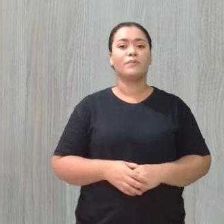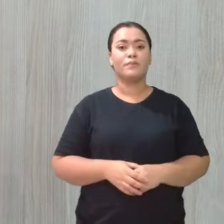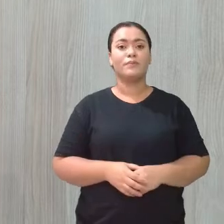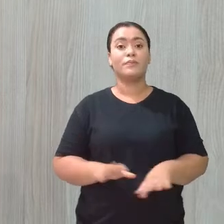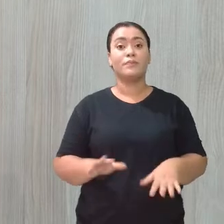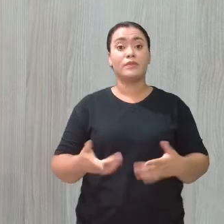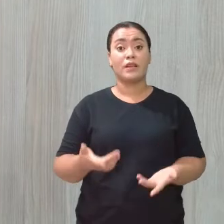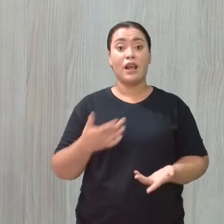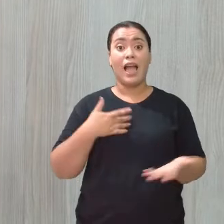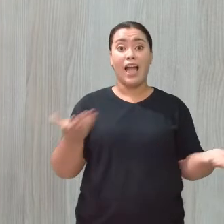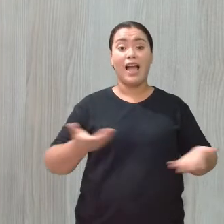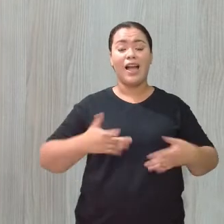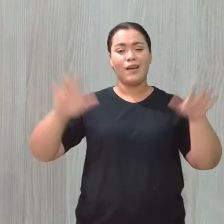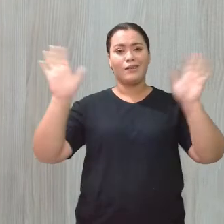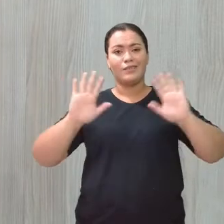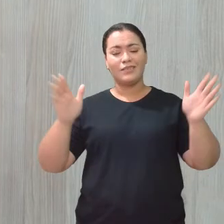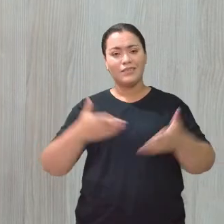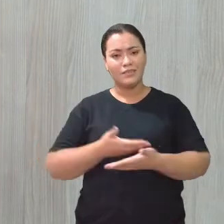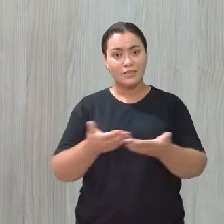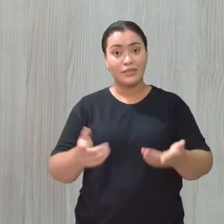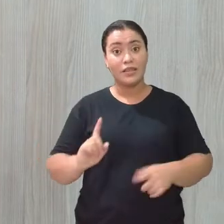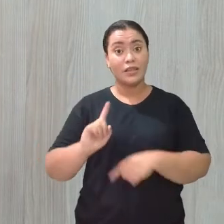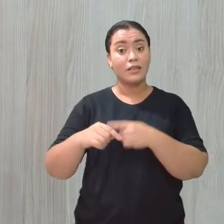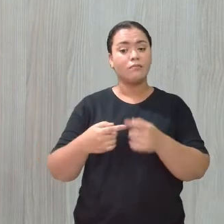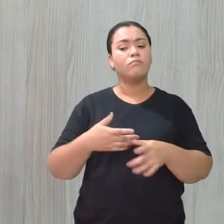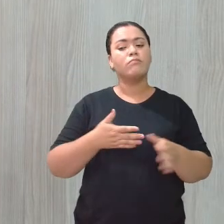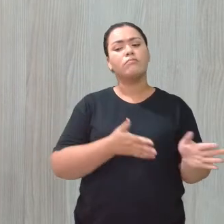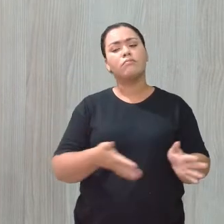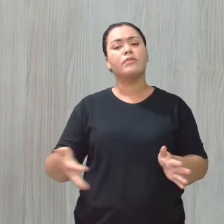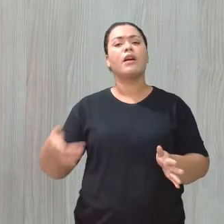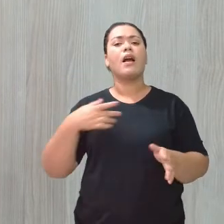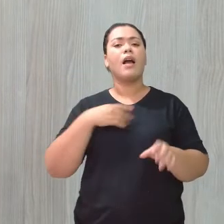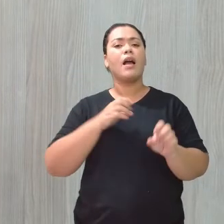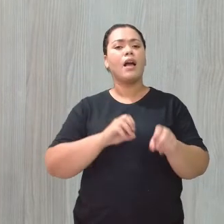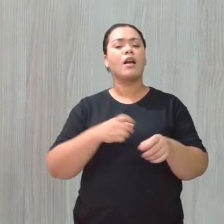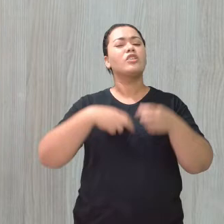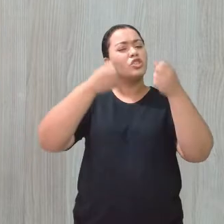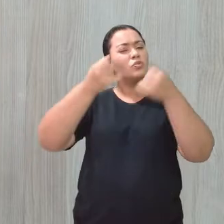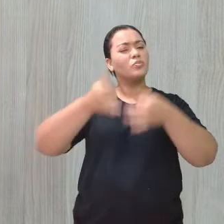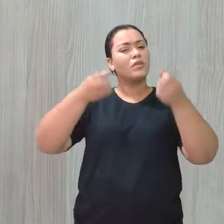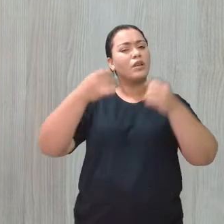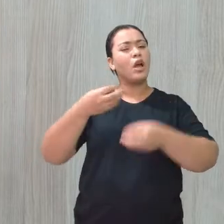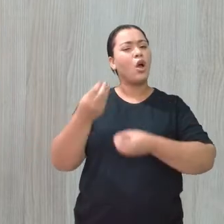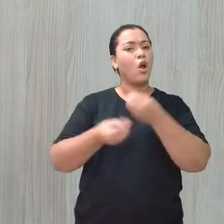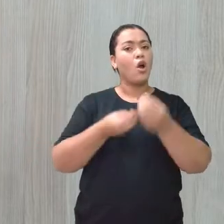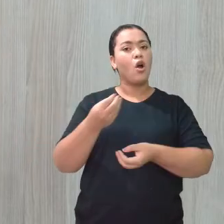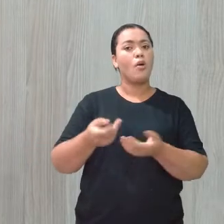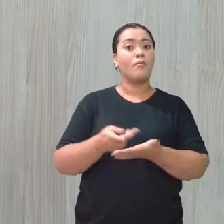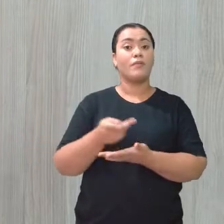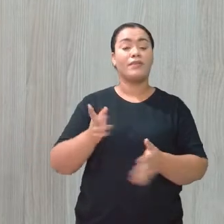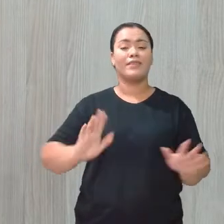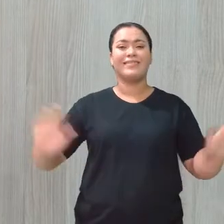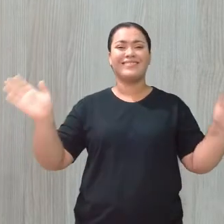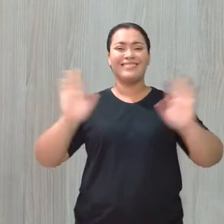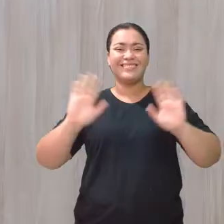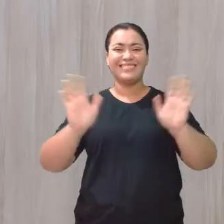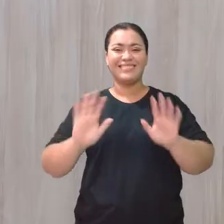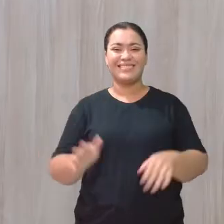Então, eu estou me despedindo de vocês e durante as nossas aulas nós vamos explicar mais como isso vai acontecer. Tchau, tchau,